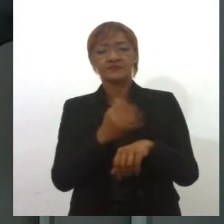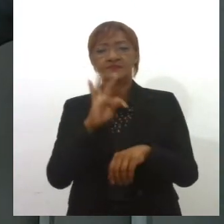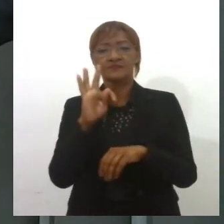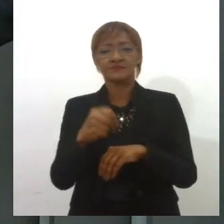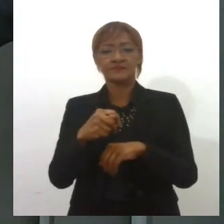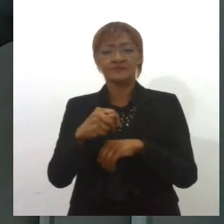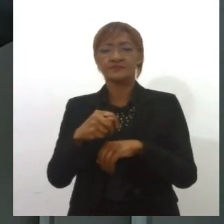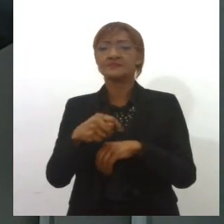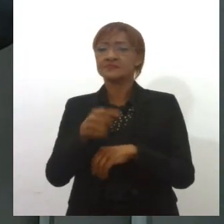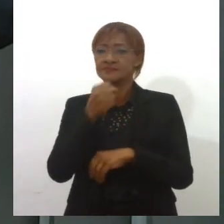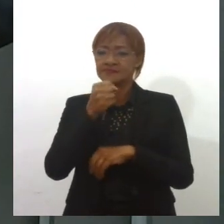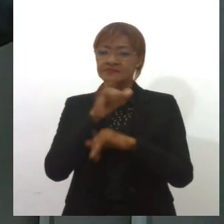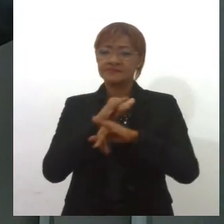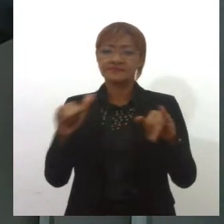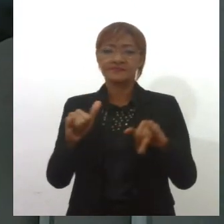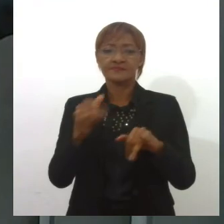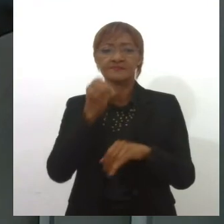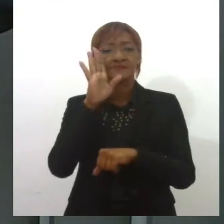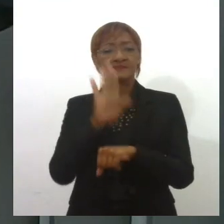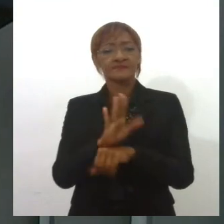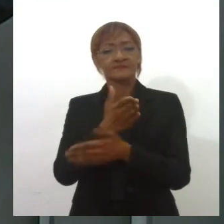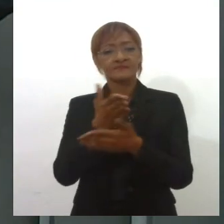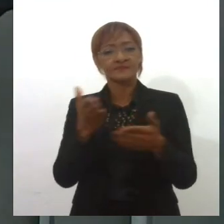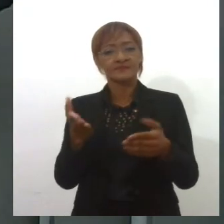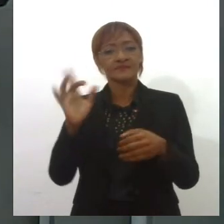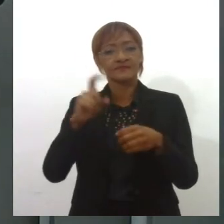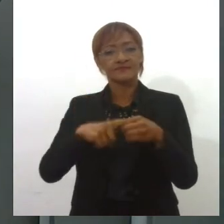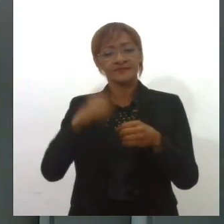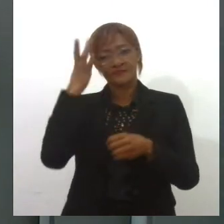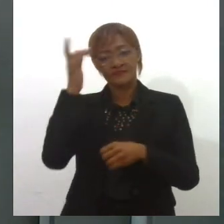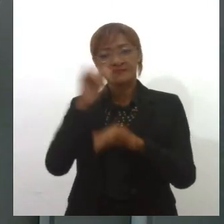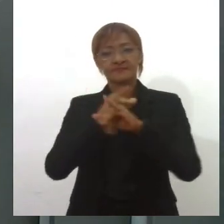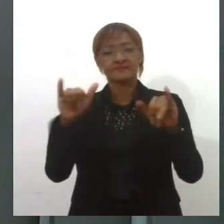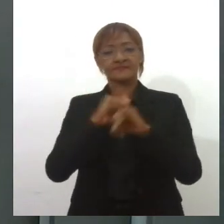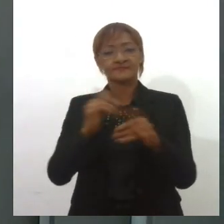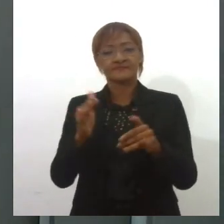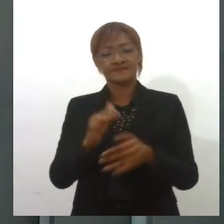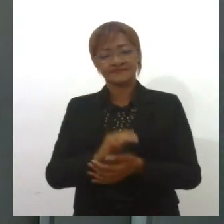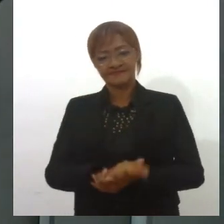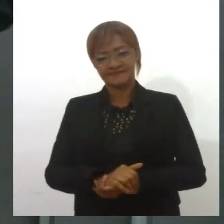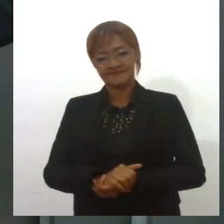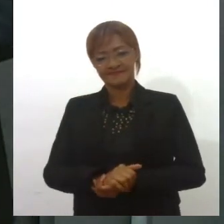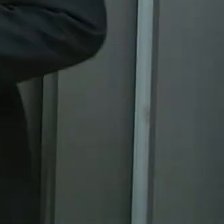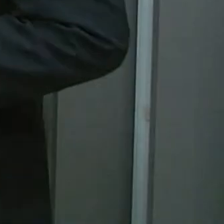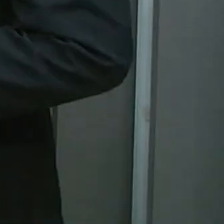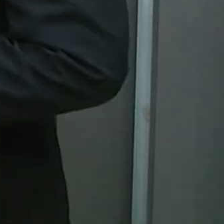reportagens. Uma excelente tarde para você. Eu volto amanhã com mais informações. Até lá!